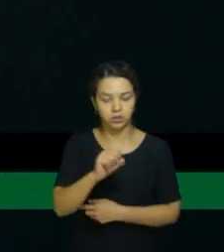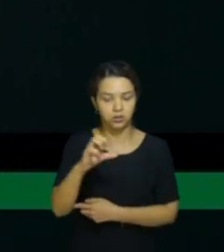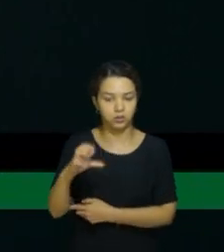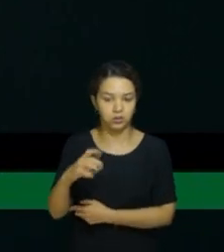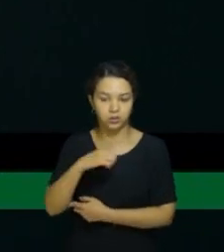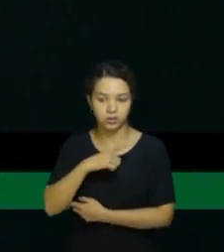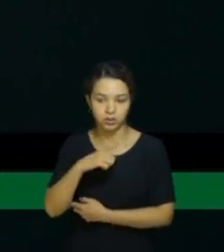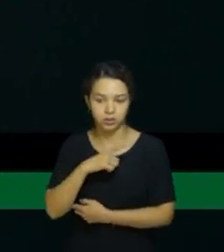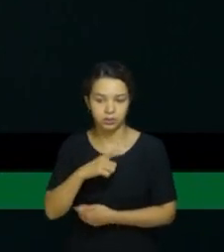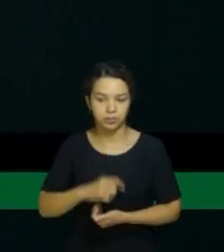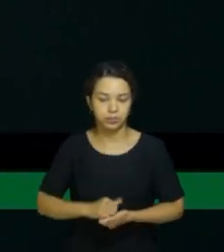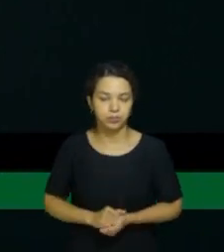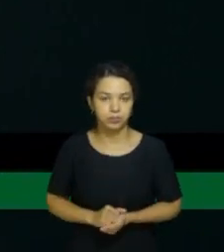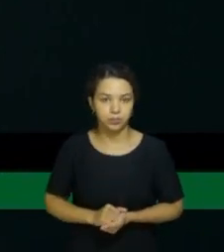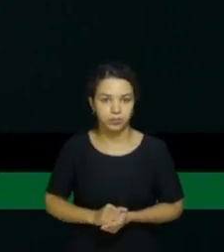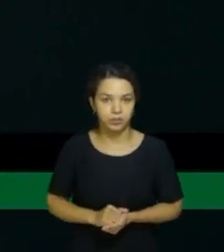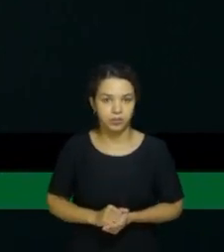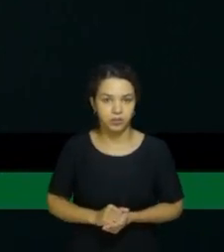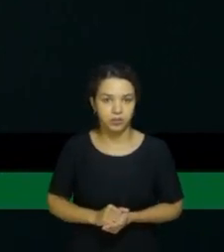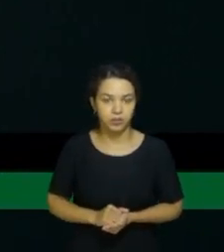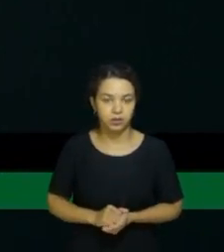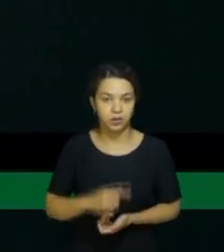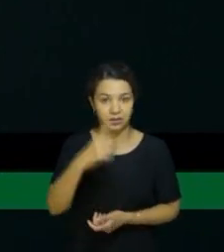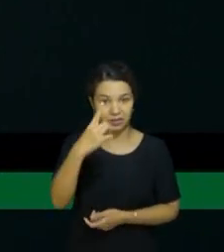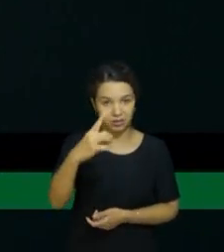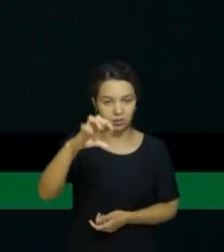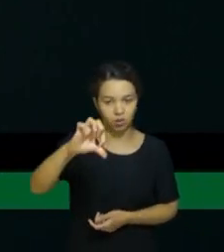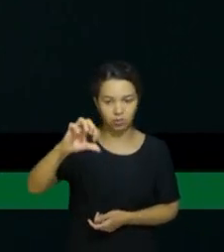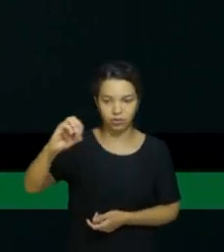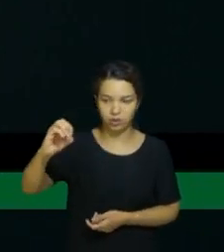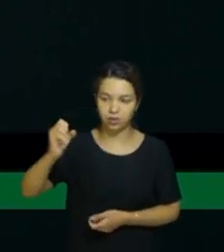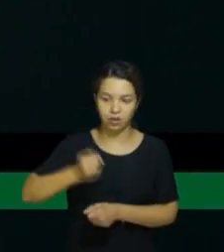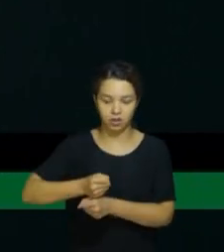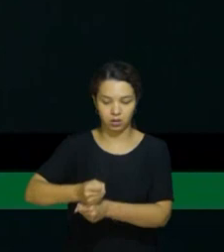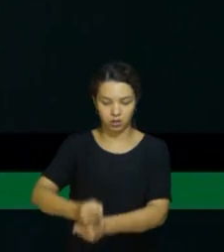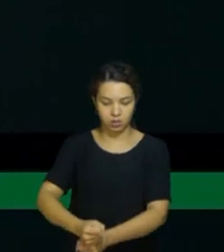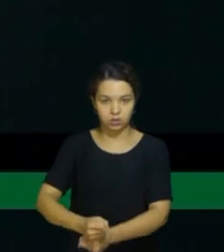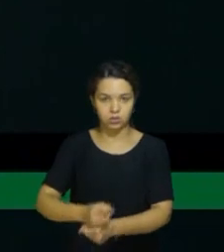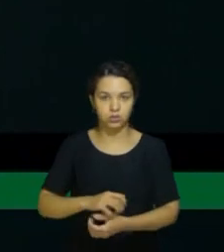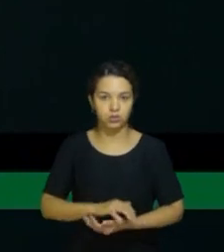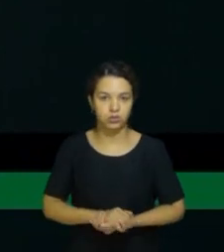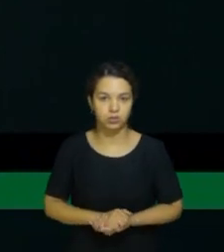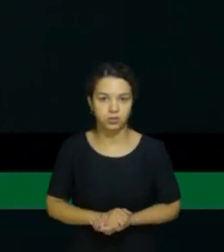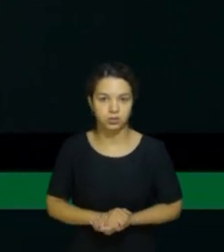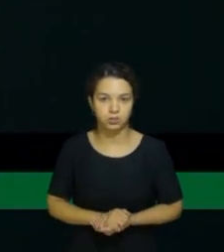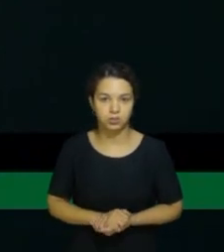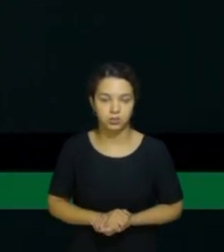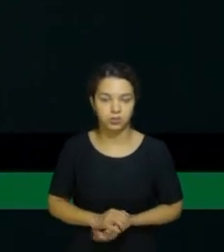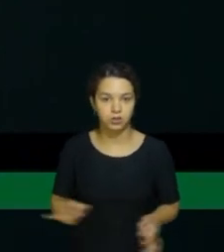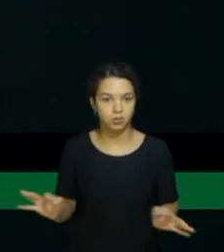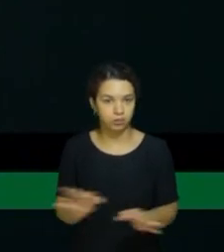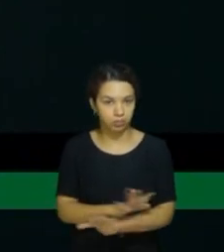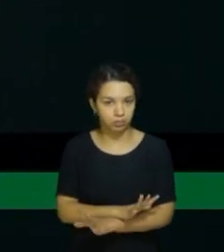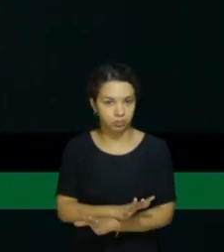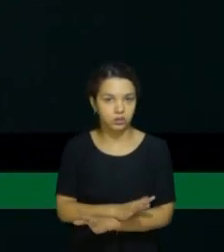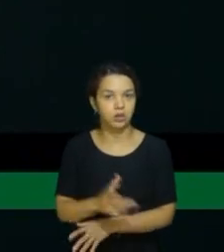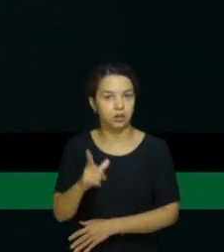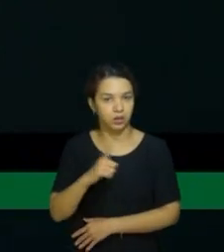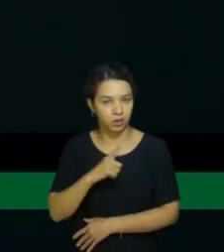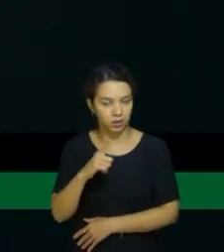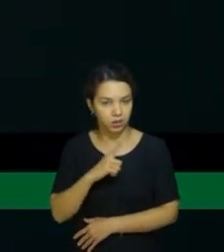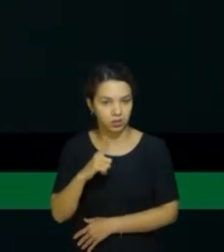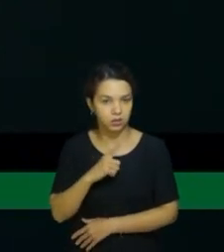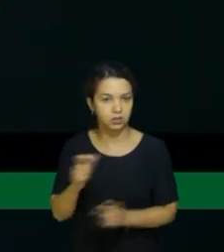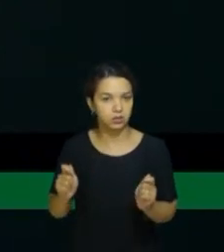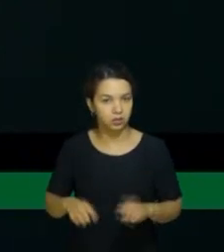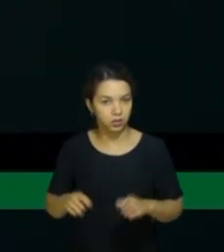Catarina nos seus 190 anos está possibilitando